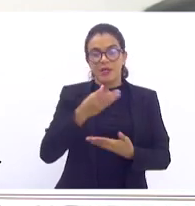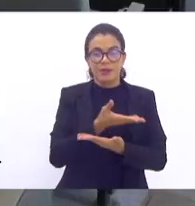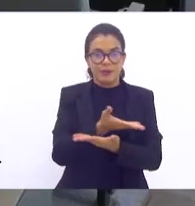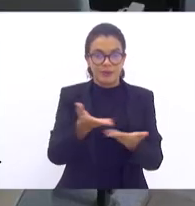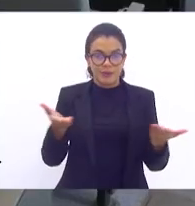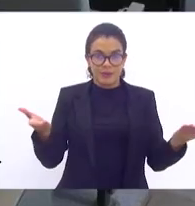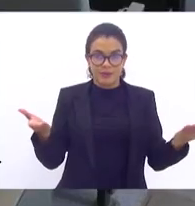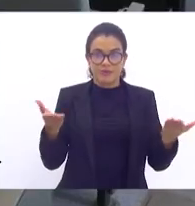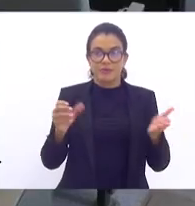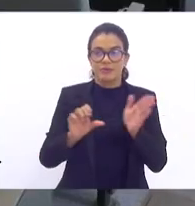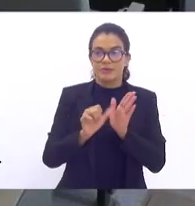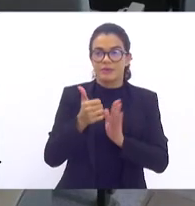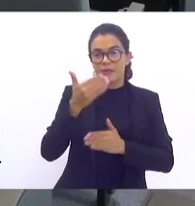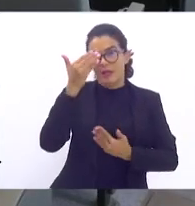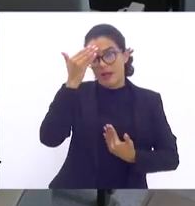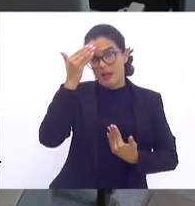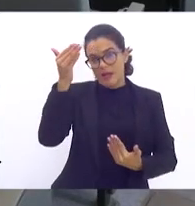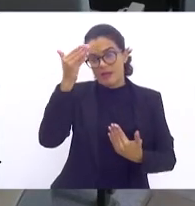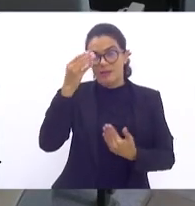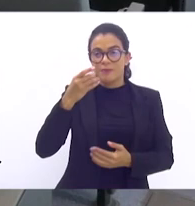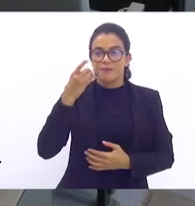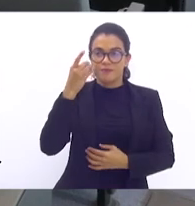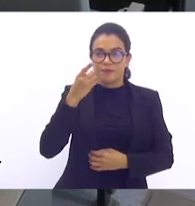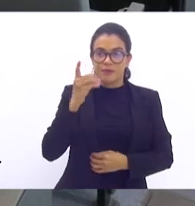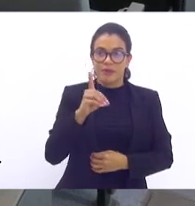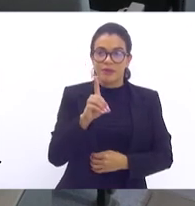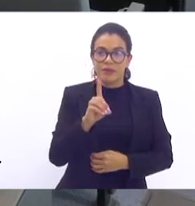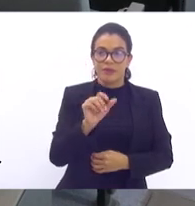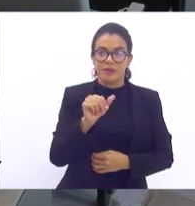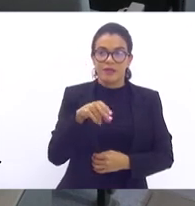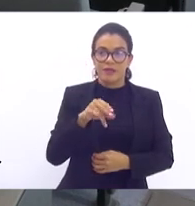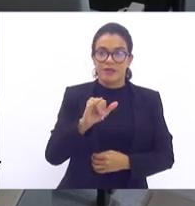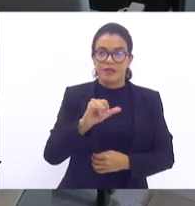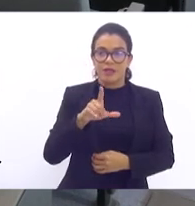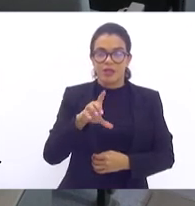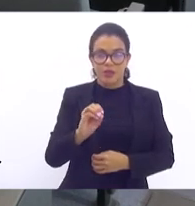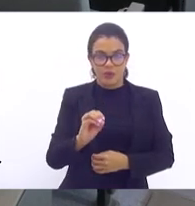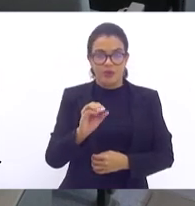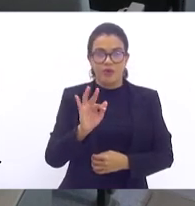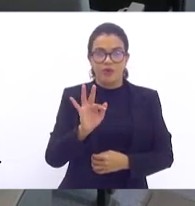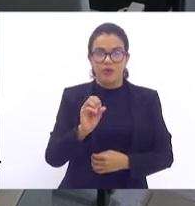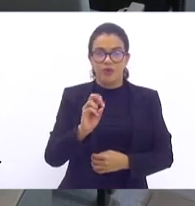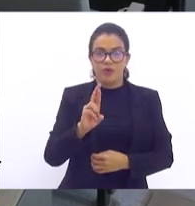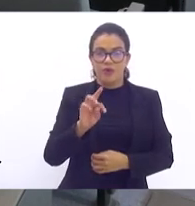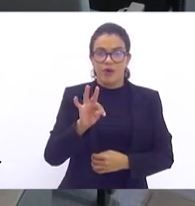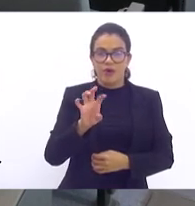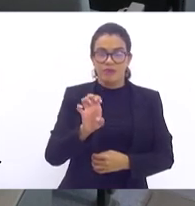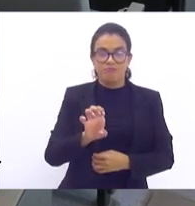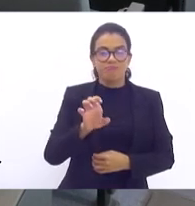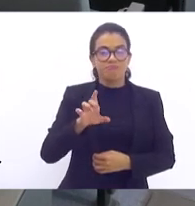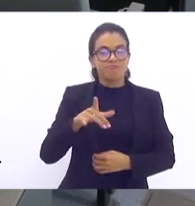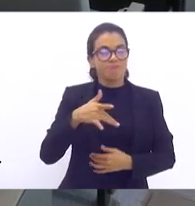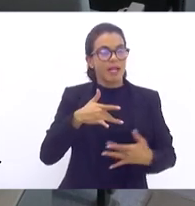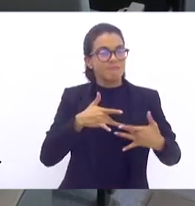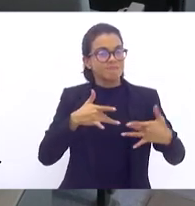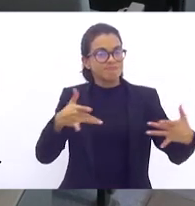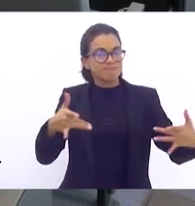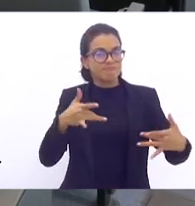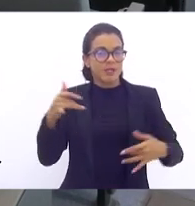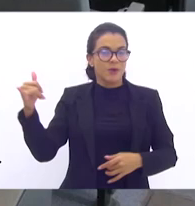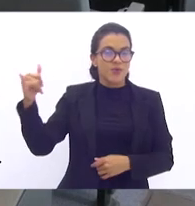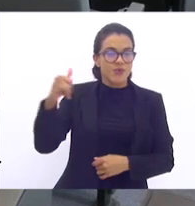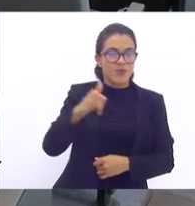primeiro aqui eu quero agradecer o deputado Danilo forte pela pela gentileza de vir aqui até o Rio de Janeiro